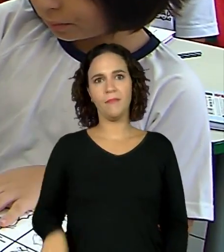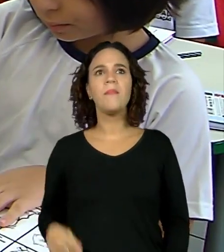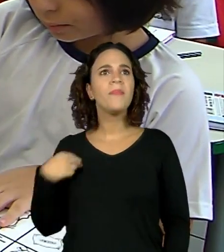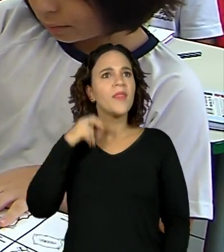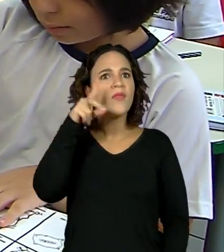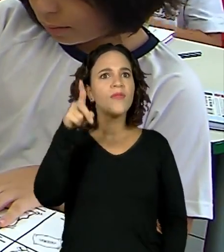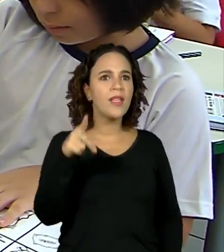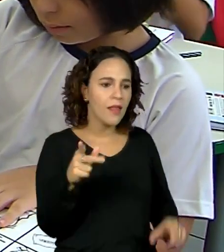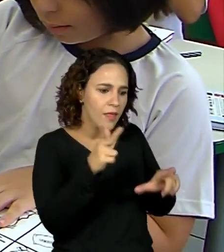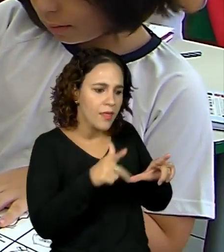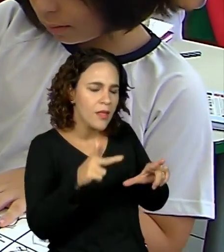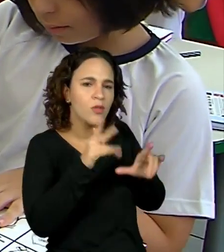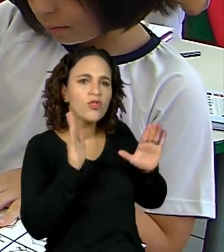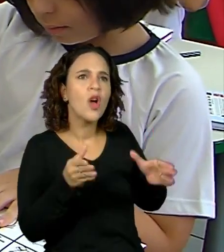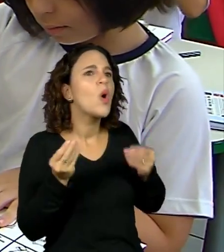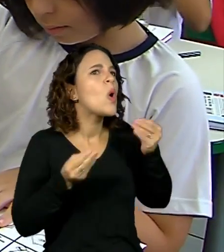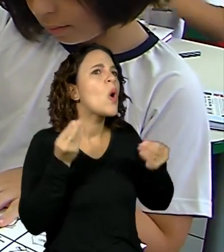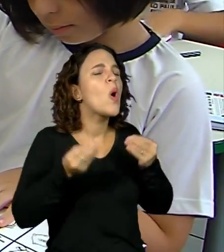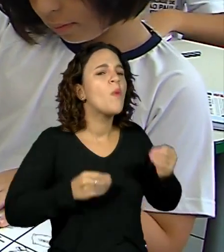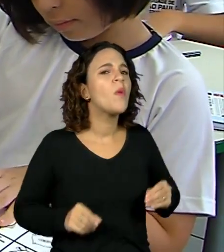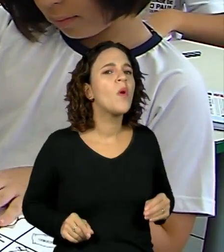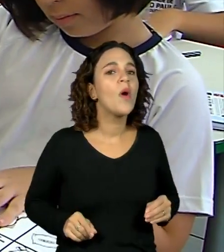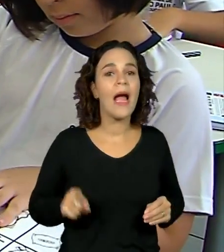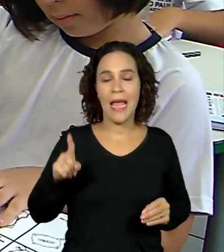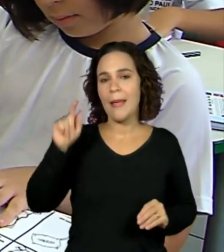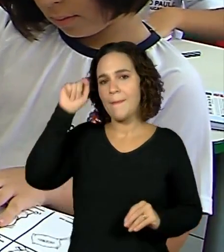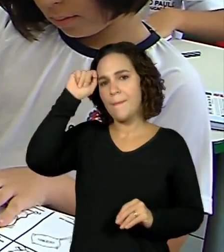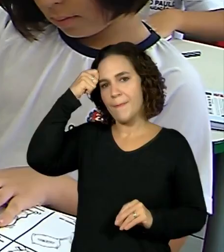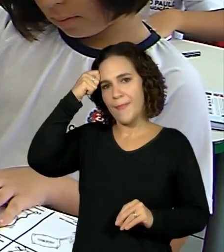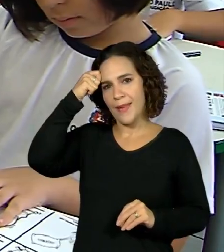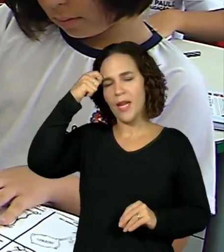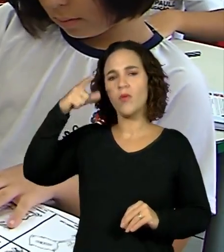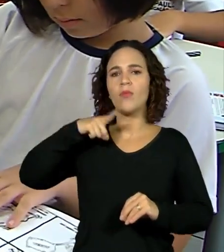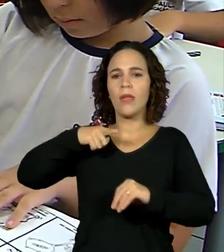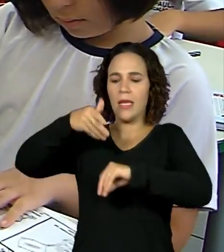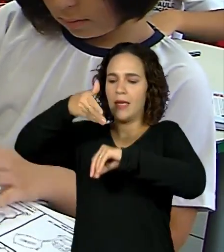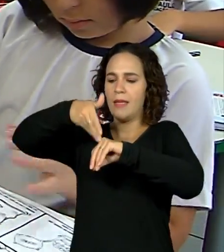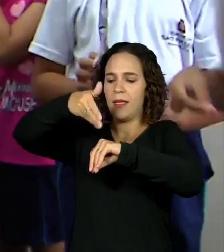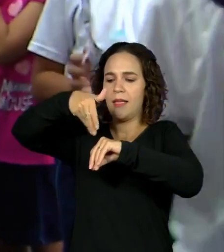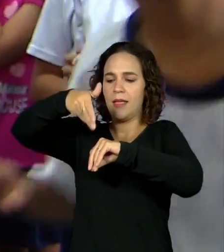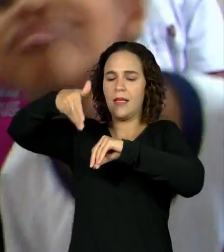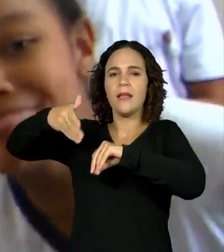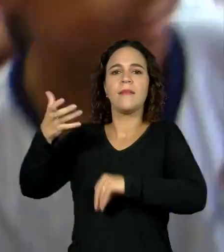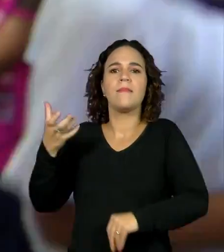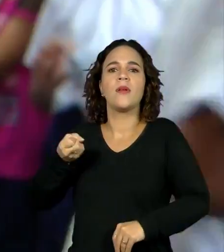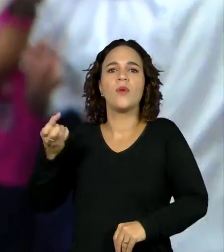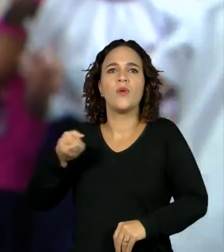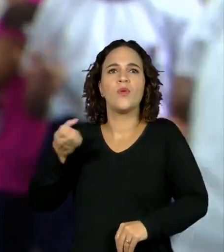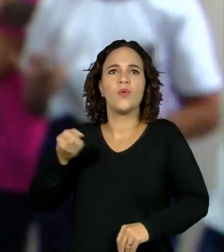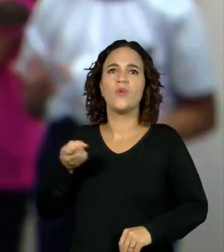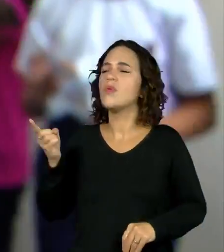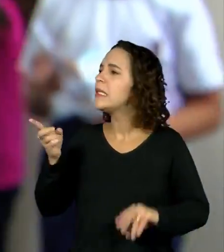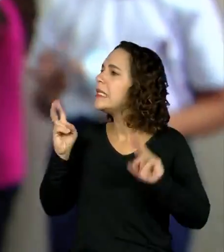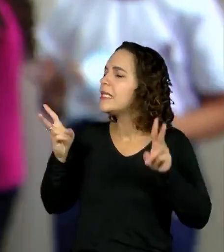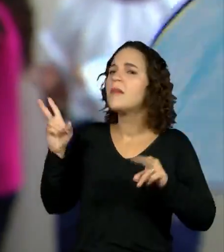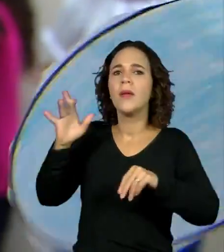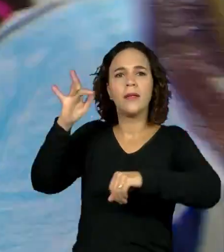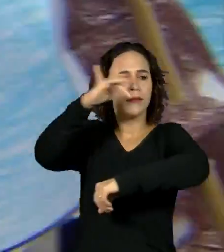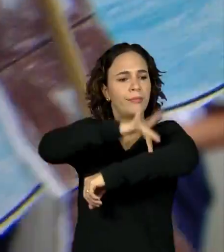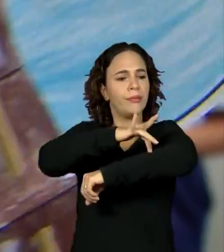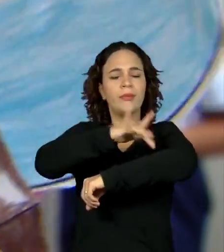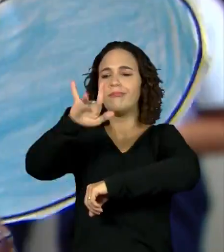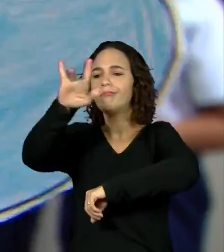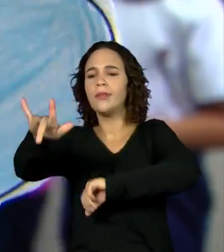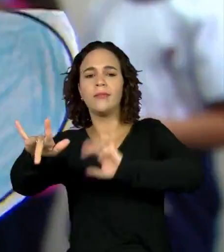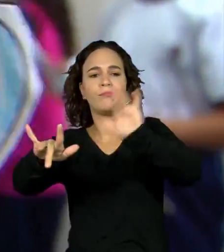né? Sim. Como ele é? Ele é preto e listas brancas. Ele sempre fica picando as